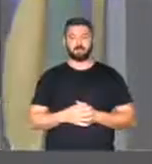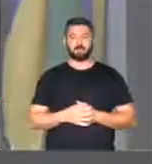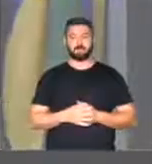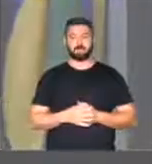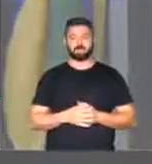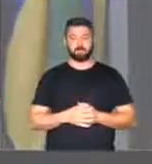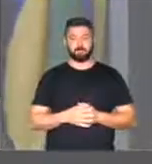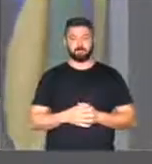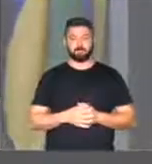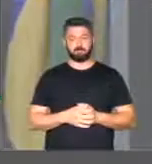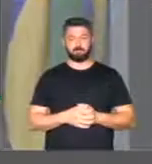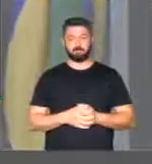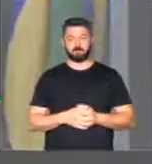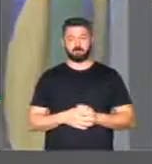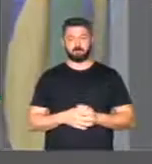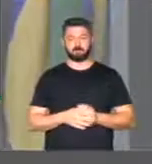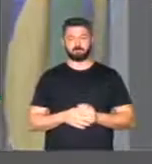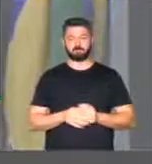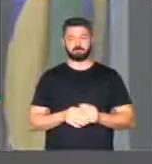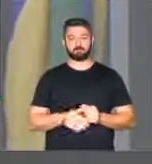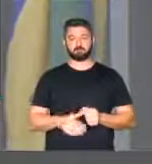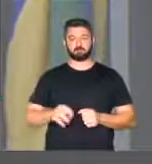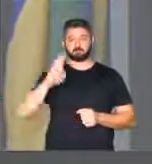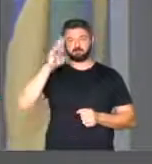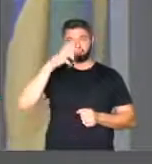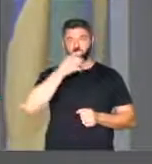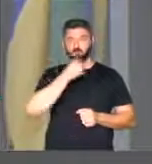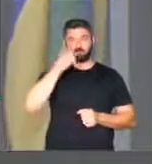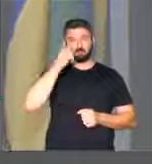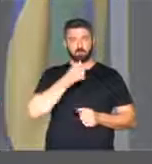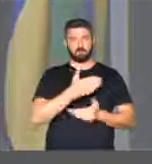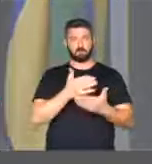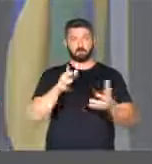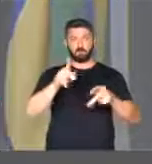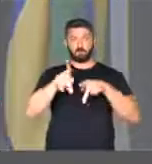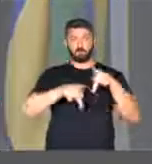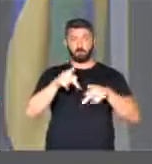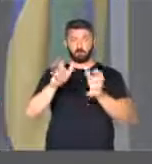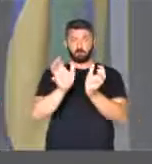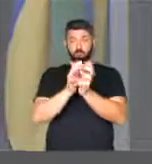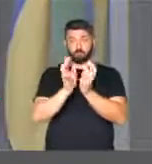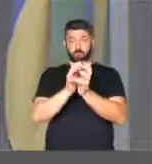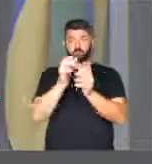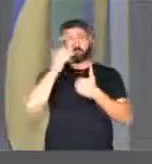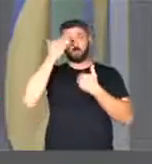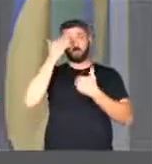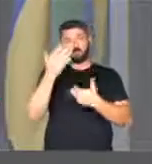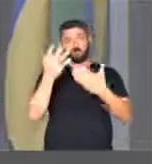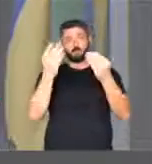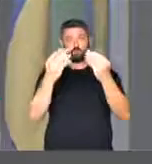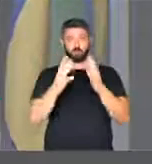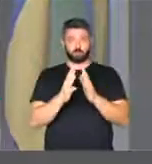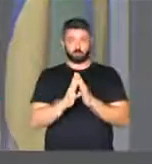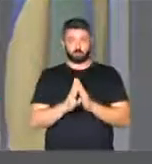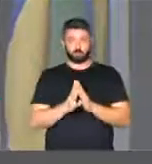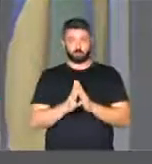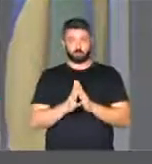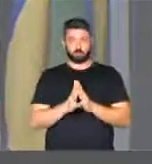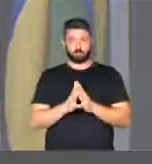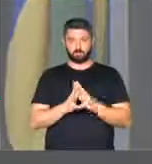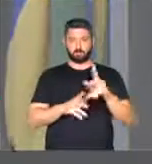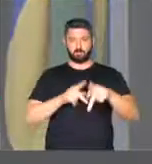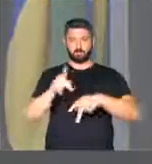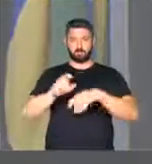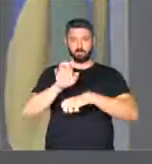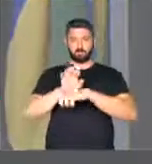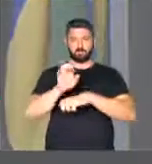Obrigado, senhor presidente. Senhores, senhoras, povo de Pernambuco, eu quero agradecer a